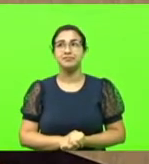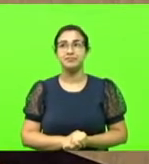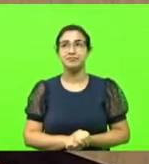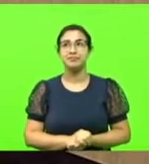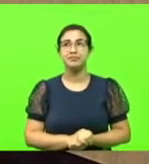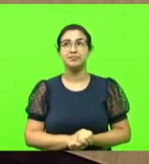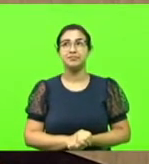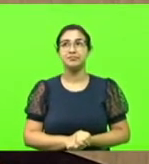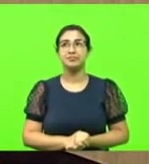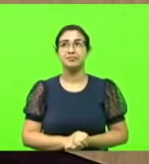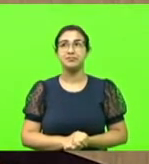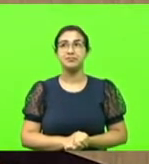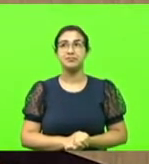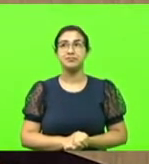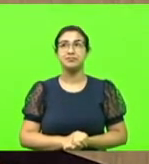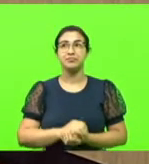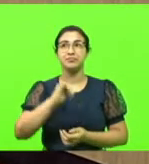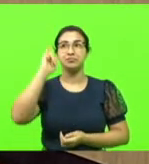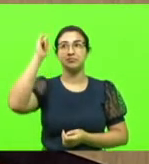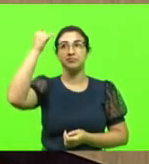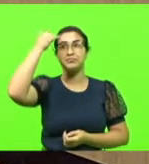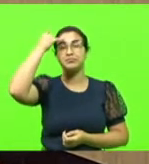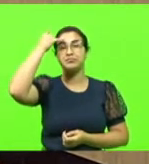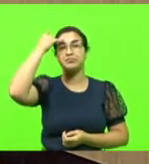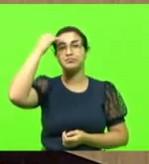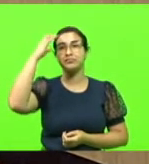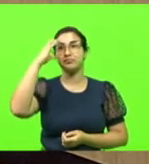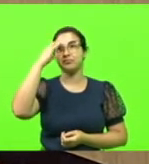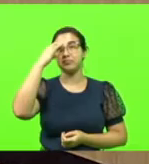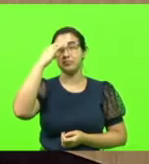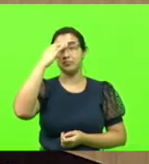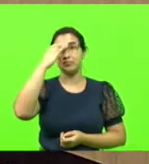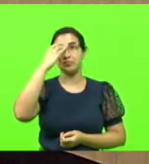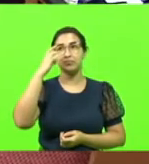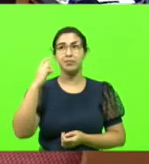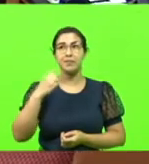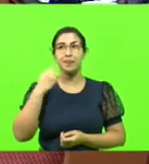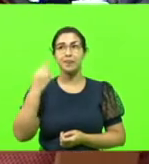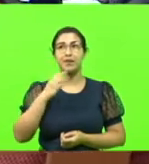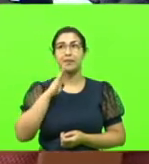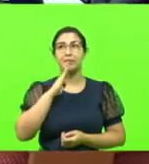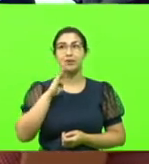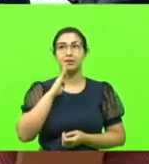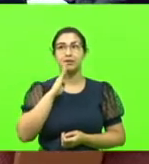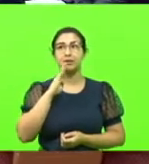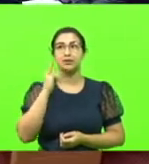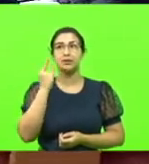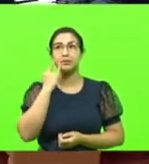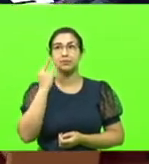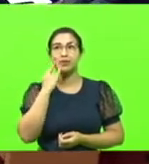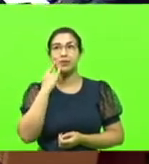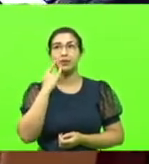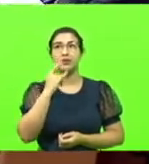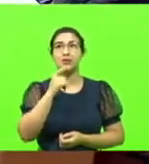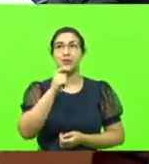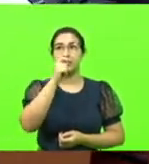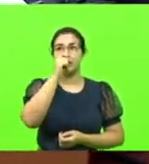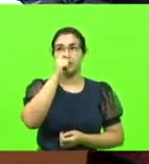deputado José Milton Schaefer. Deputado Mauro, deputado Berlanda, deputado João Amin,